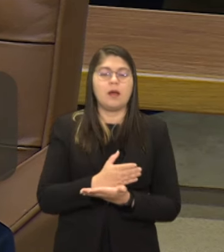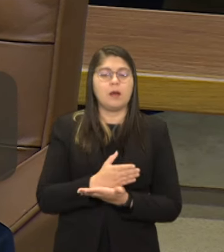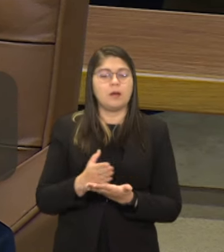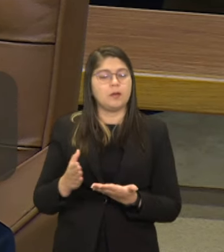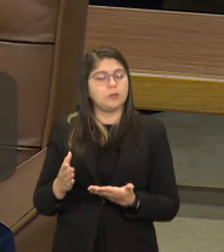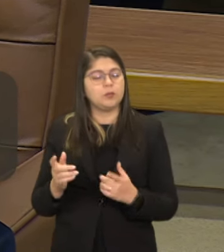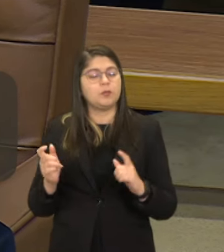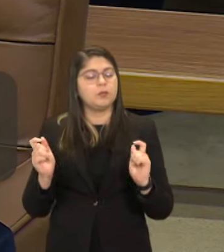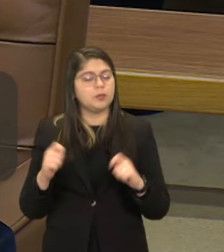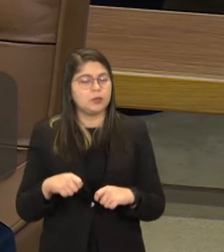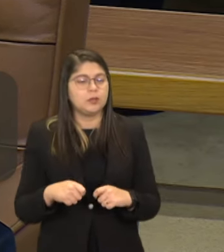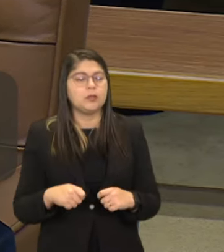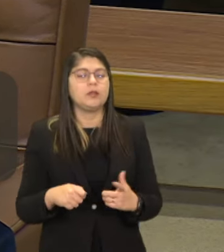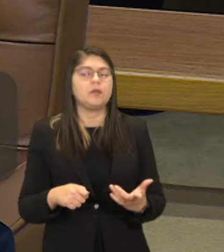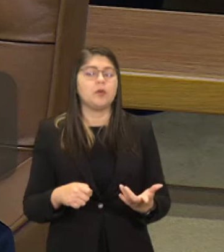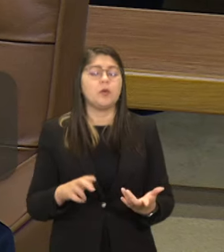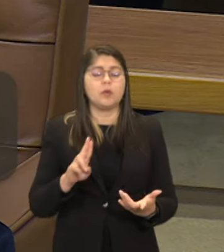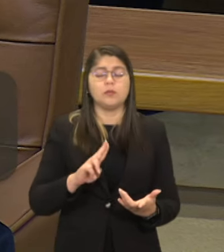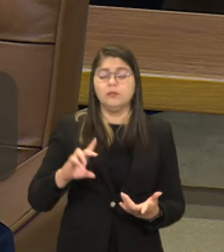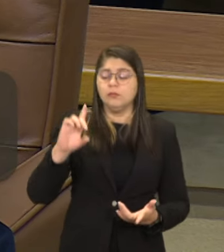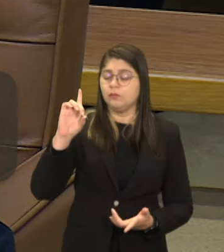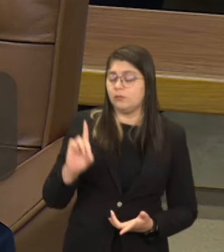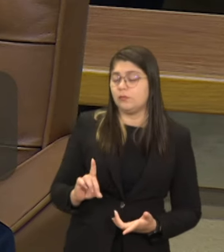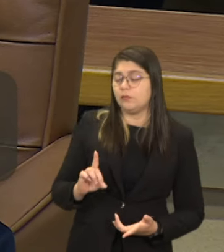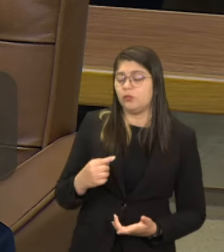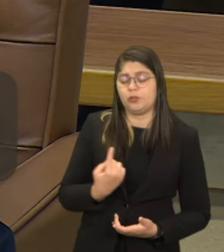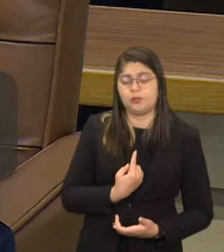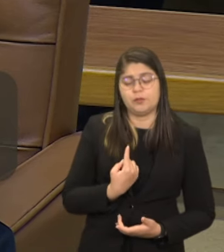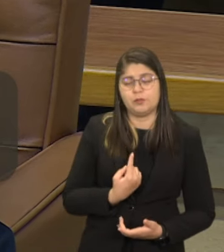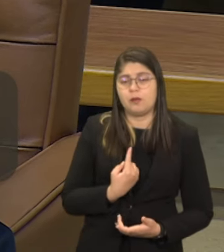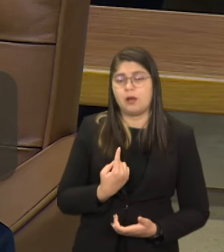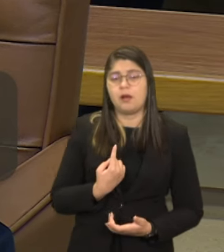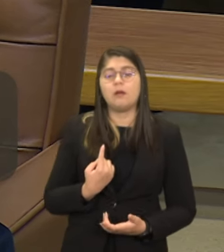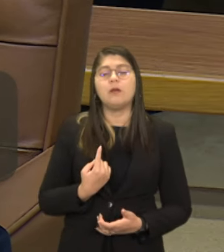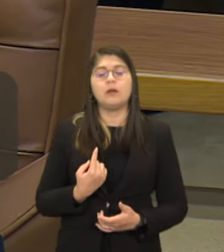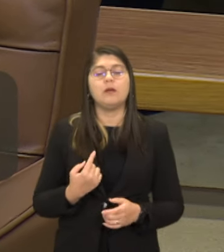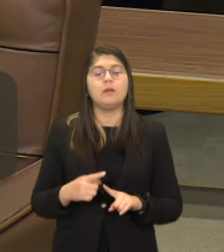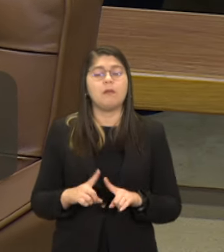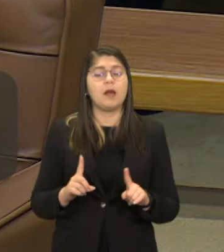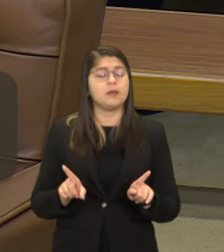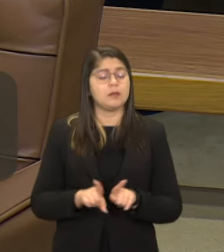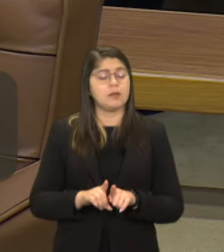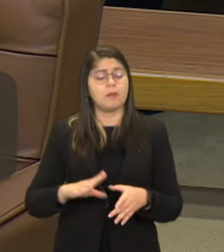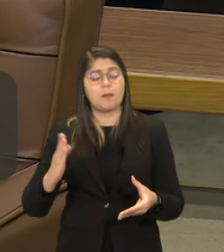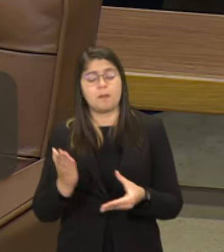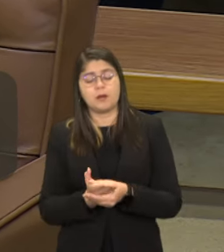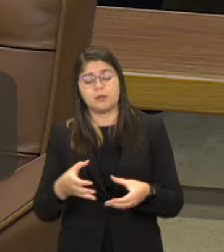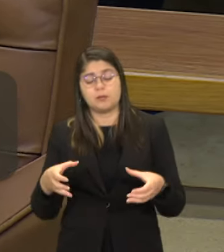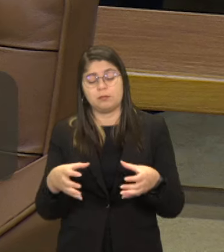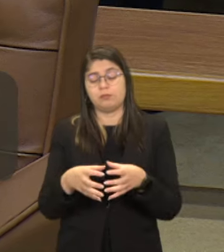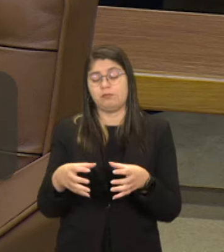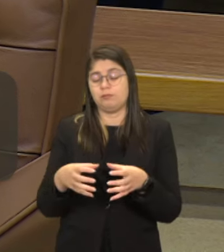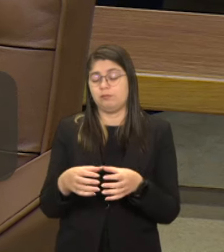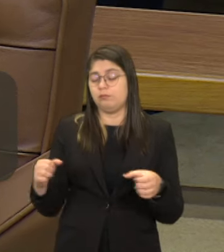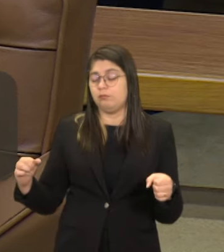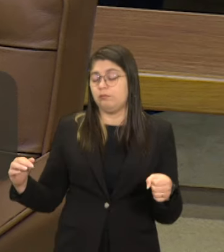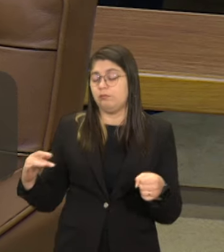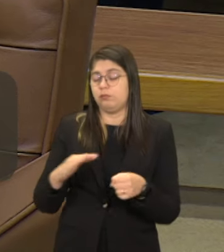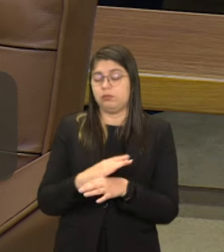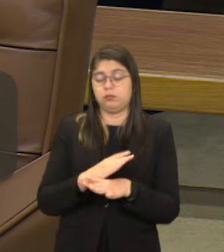possam valer do seu direito individual, as ações multitudinárias muito provavelmente